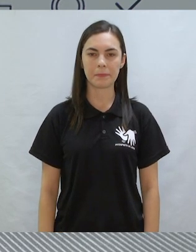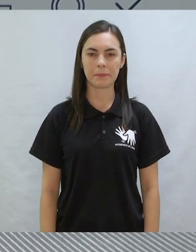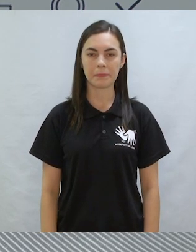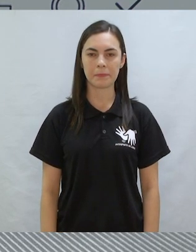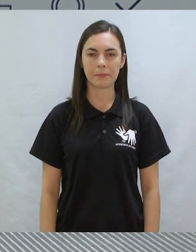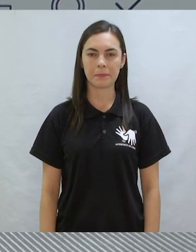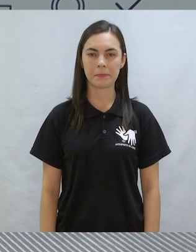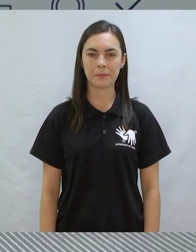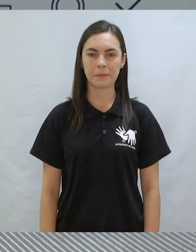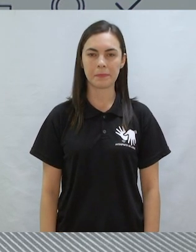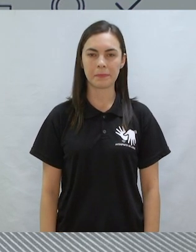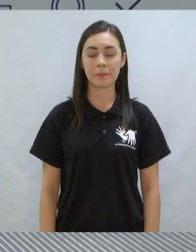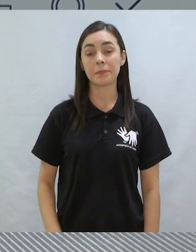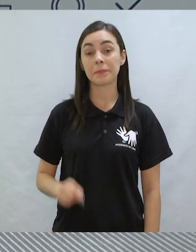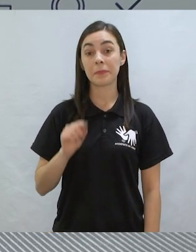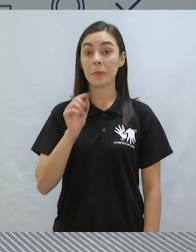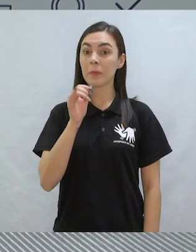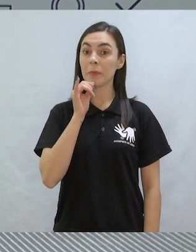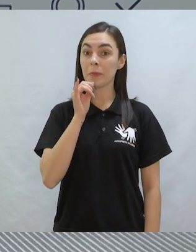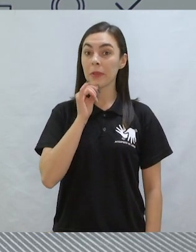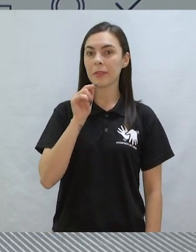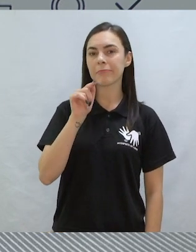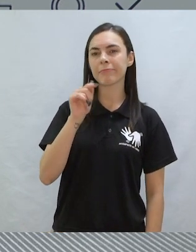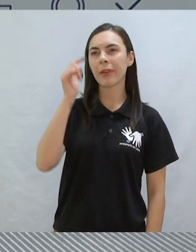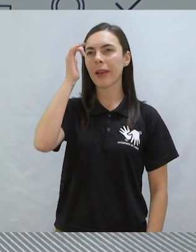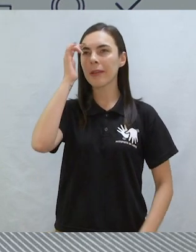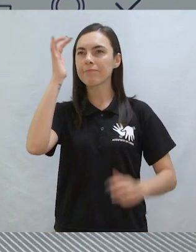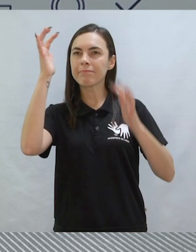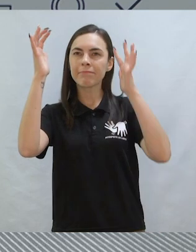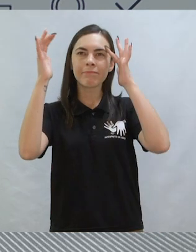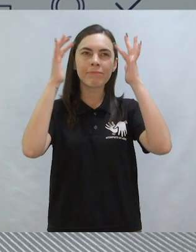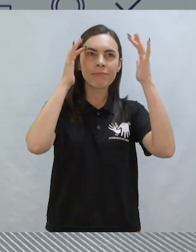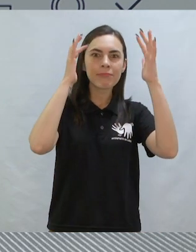Permite que a gente viaje pela